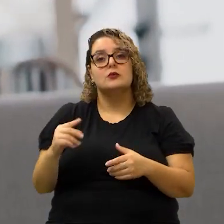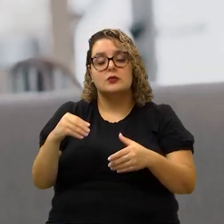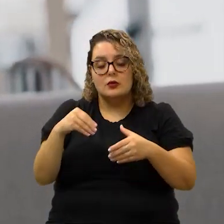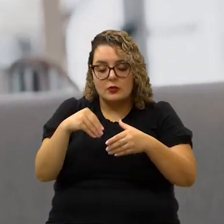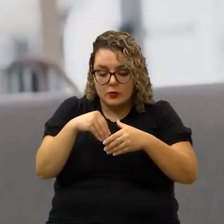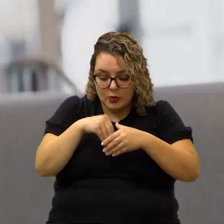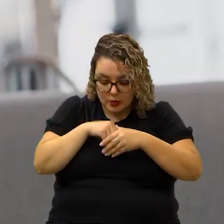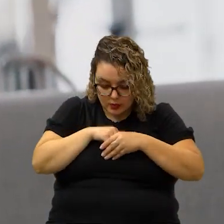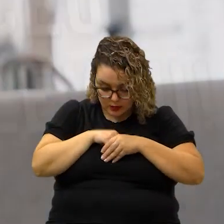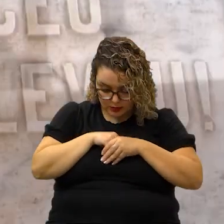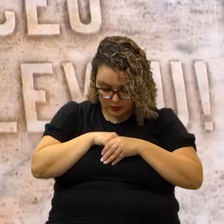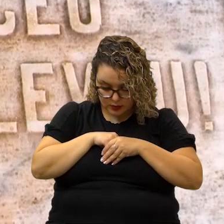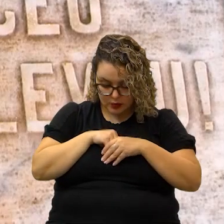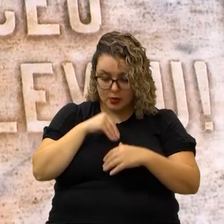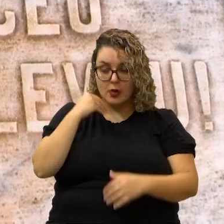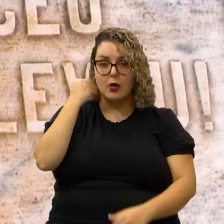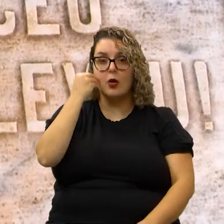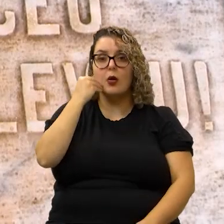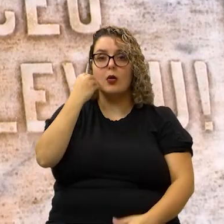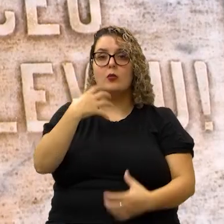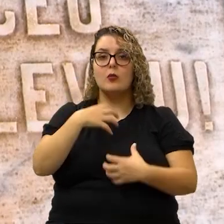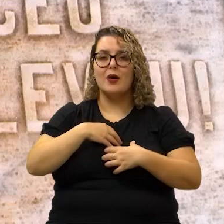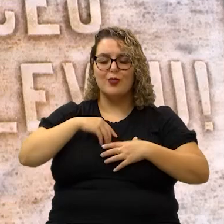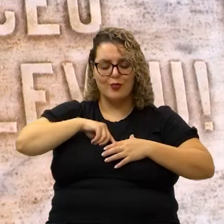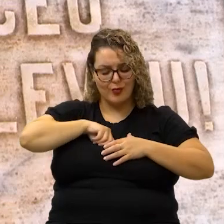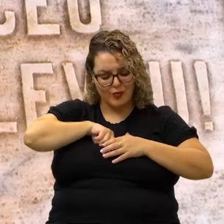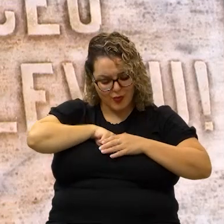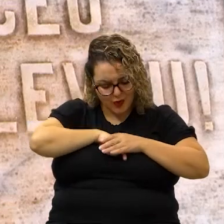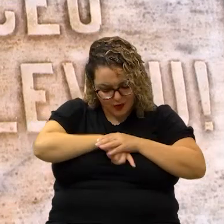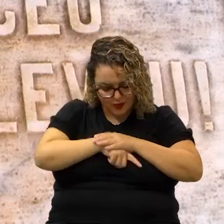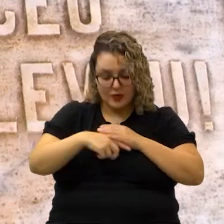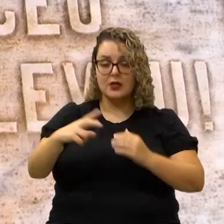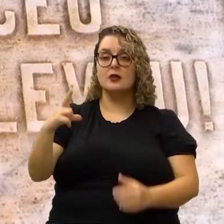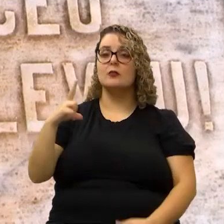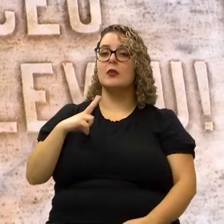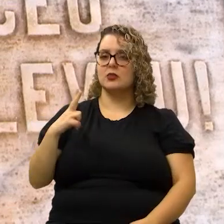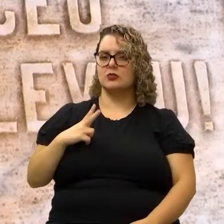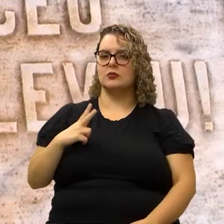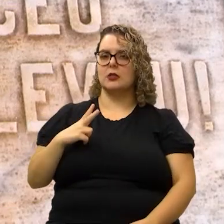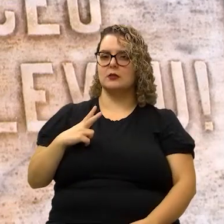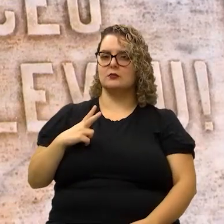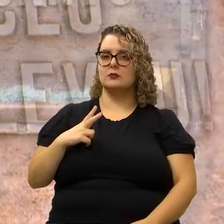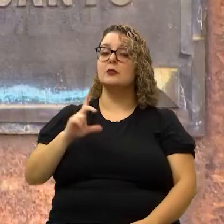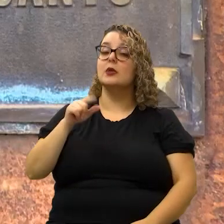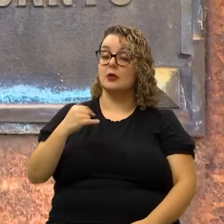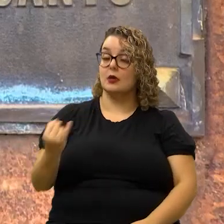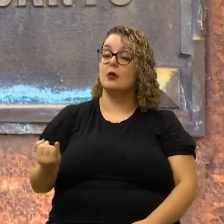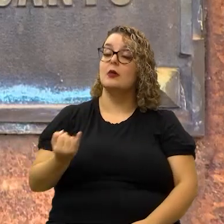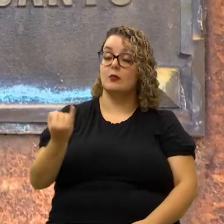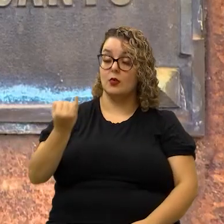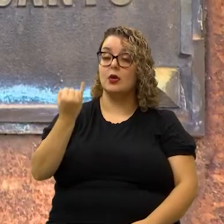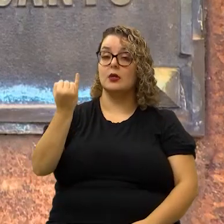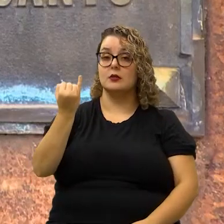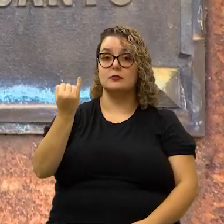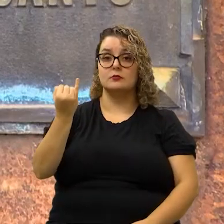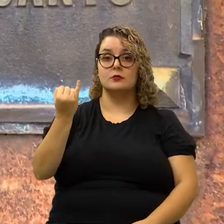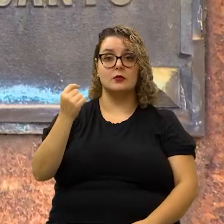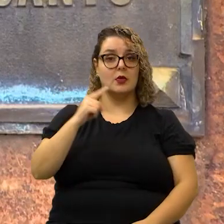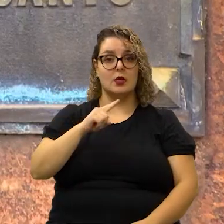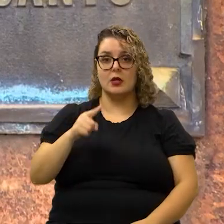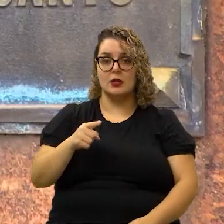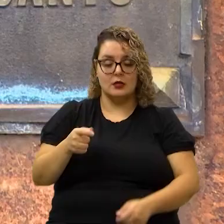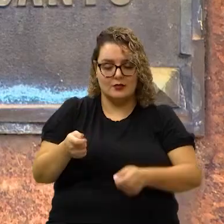de recolhimento, uma experiência emocional profunda e individual. E é